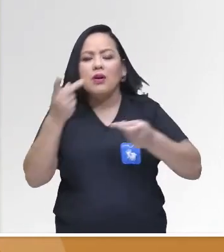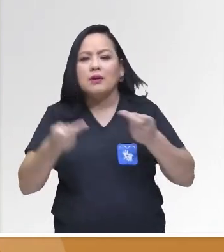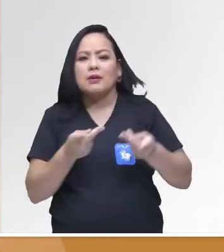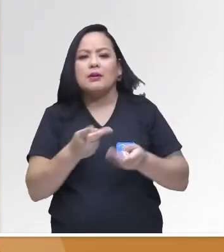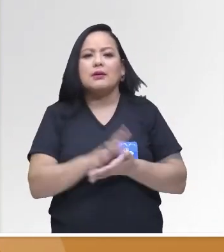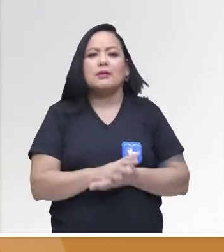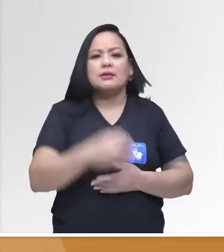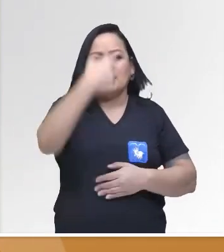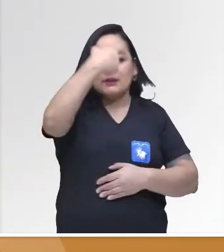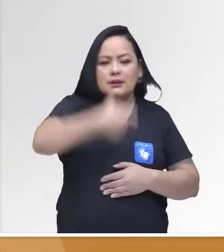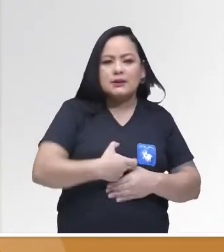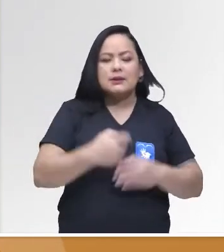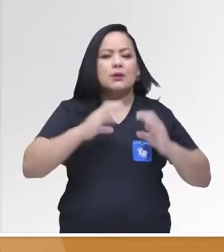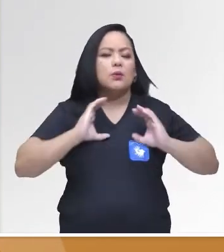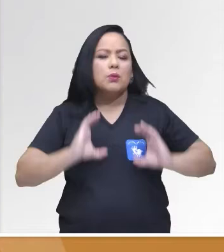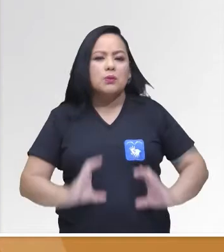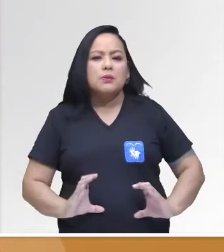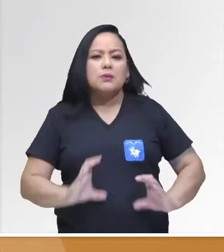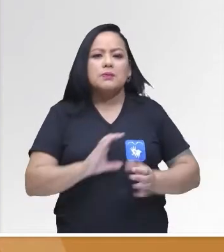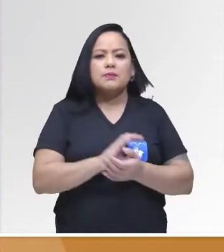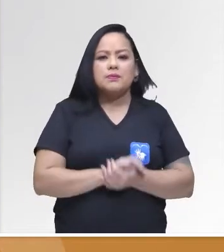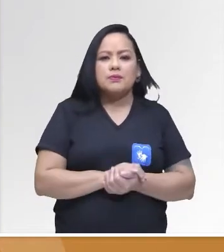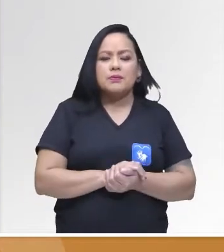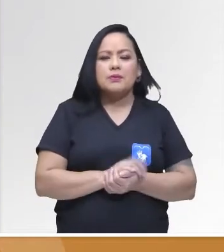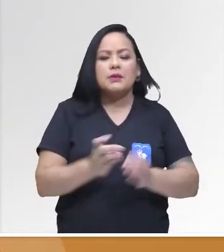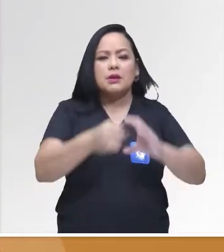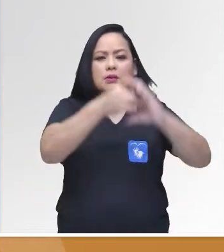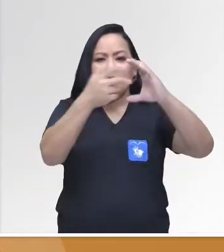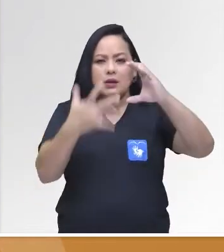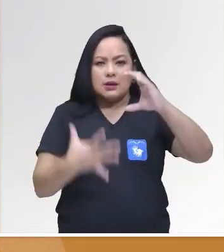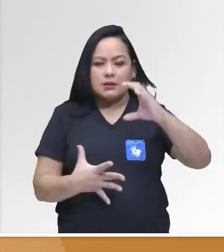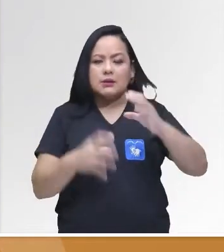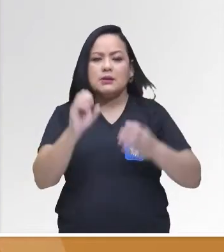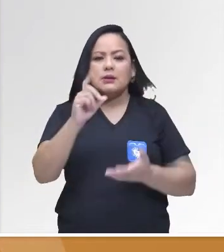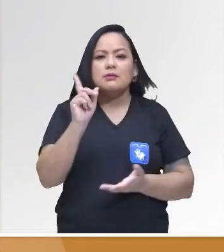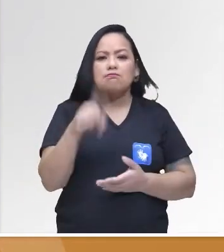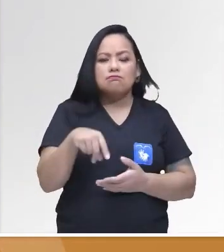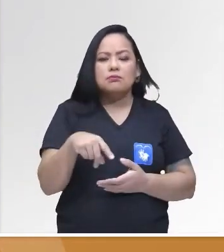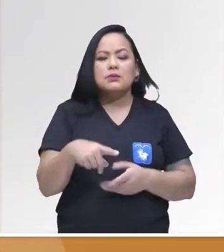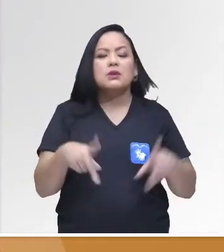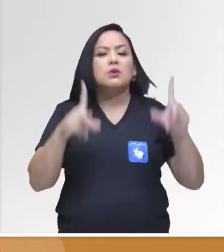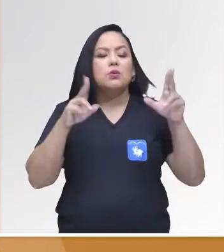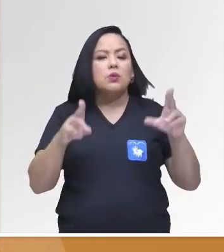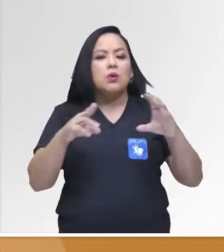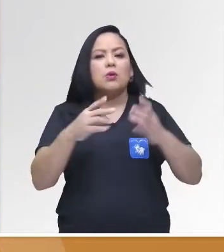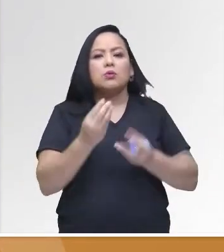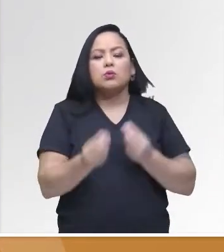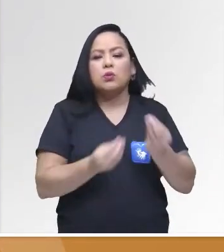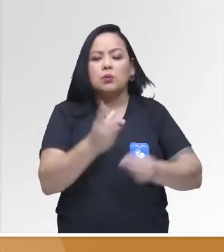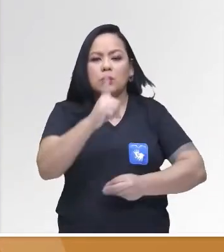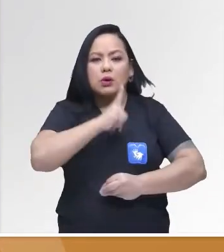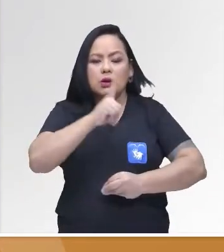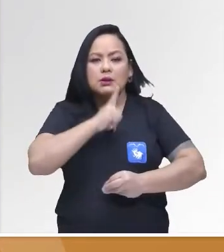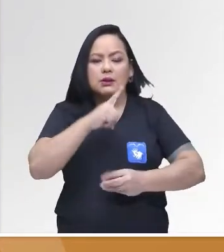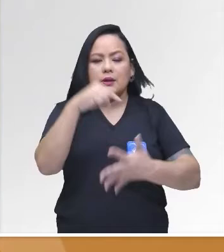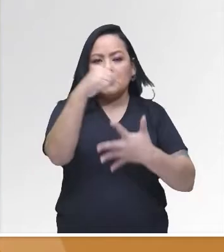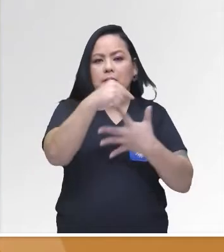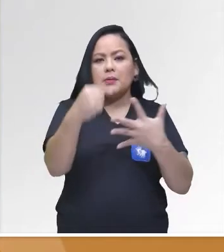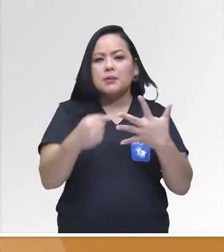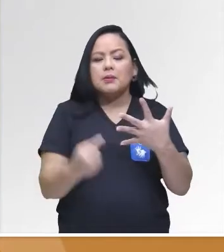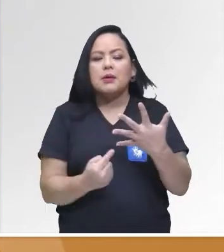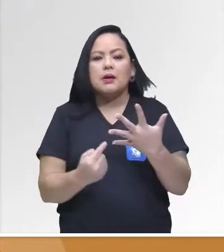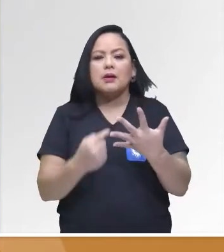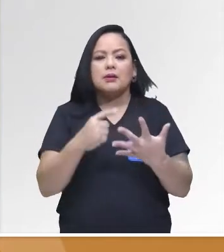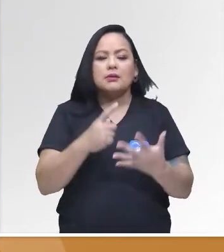de ser, de se comportar. É uma característica, assim como existem elementos que